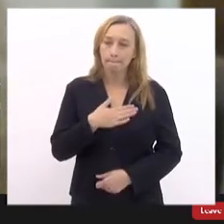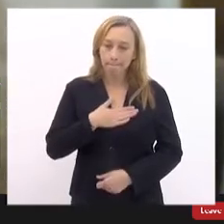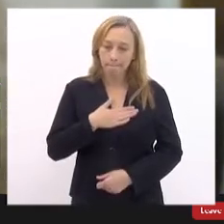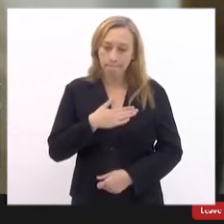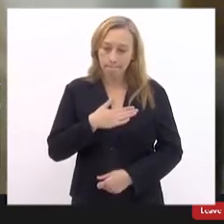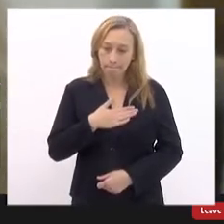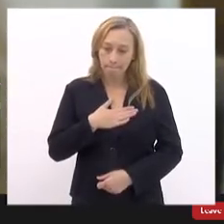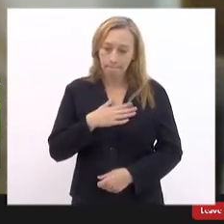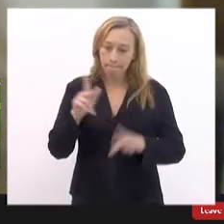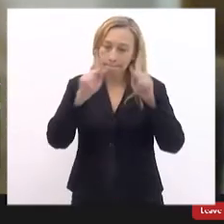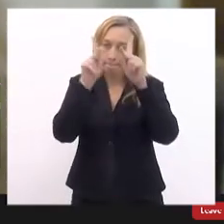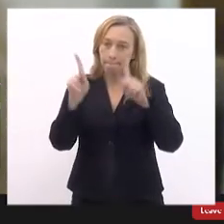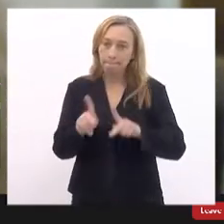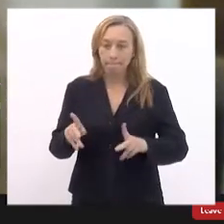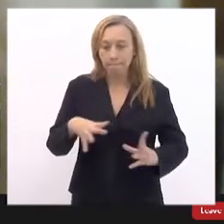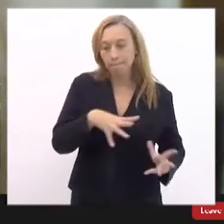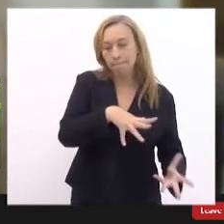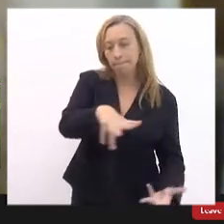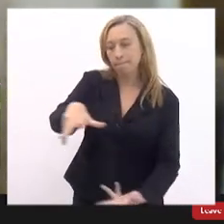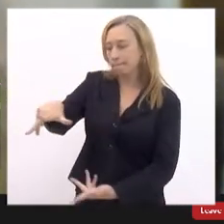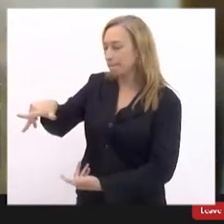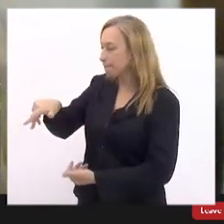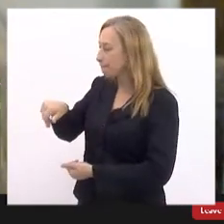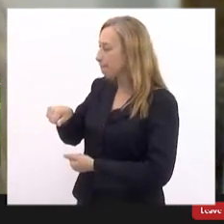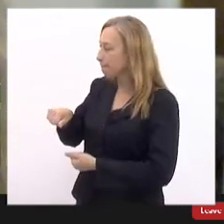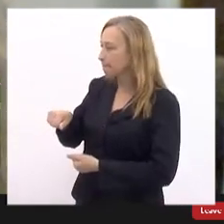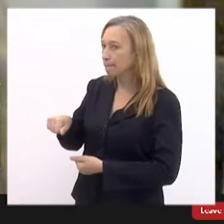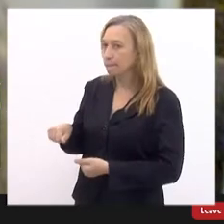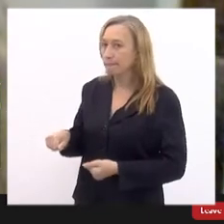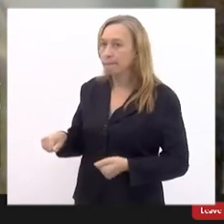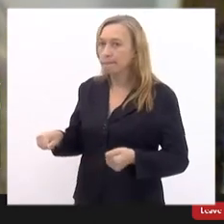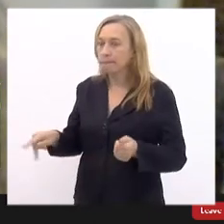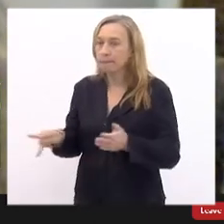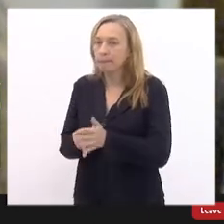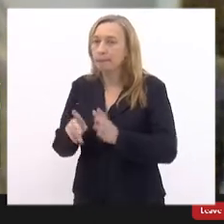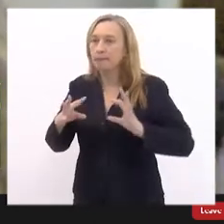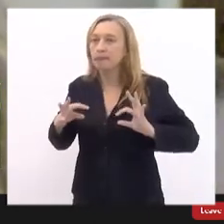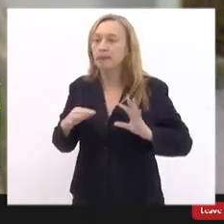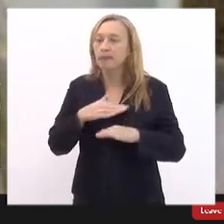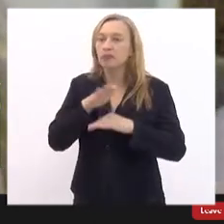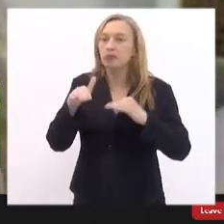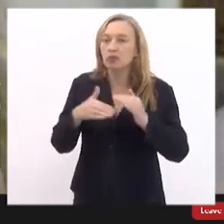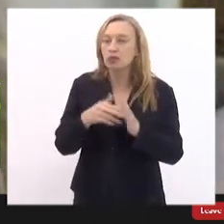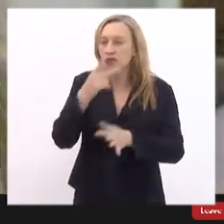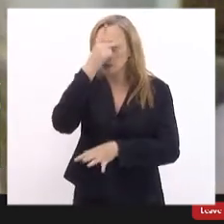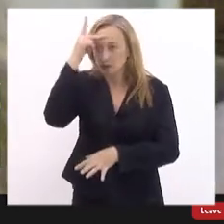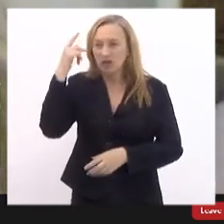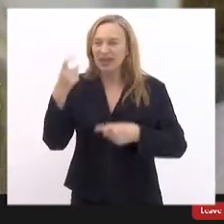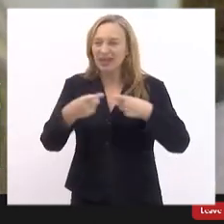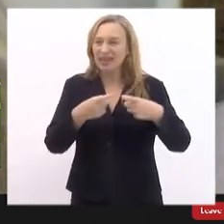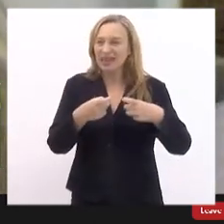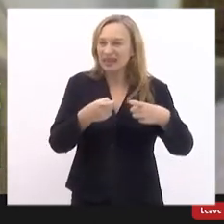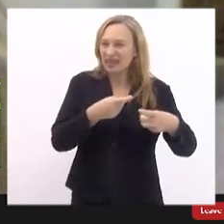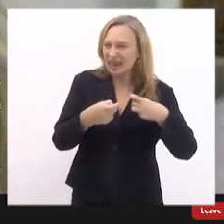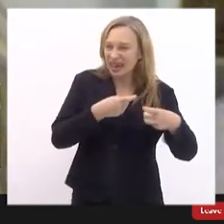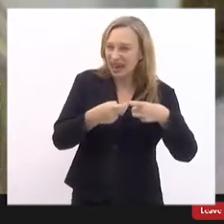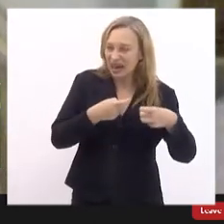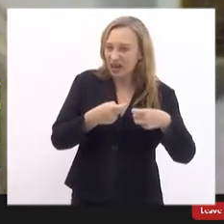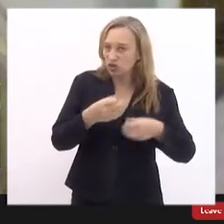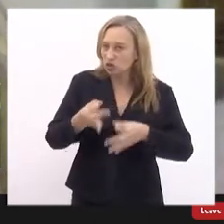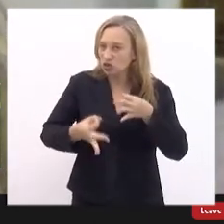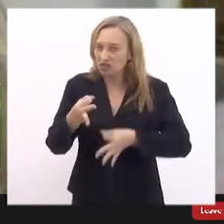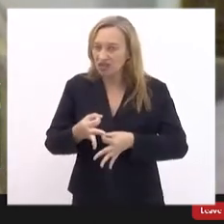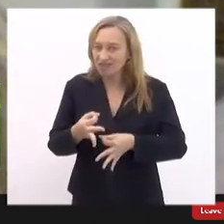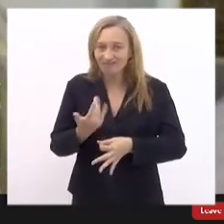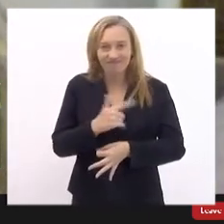paz mundial é um patrimônio universal de todos os povos. E guerra alguma se justifica em